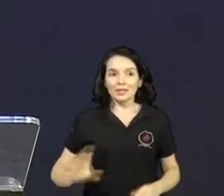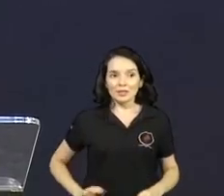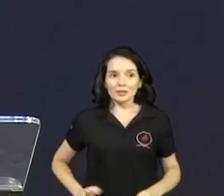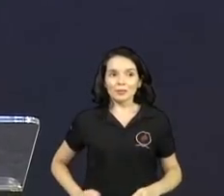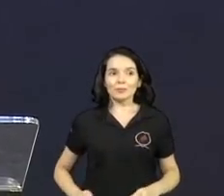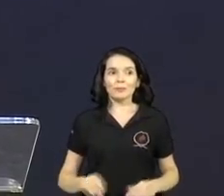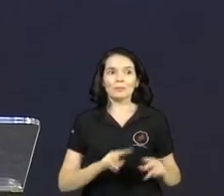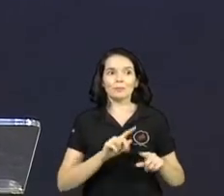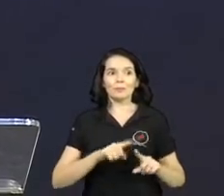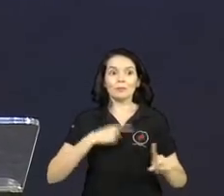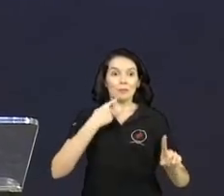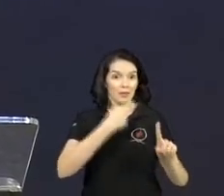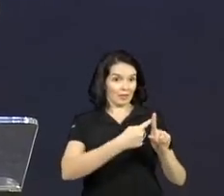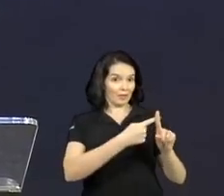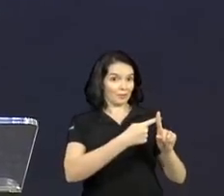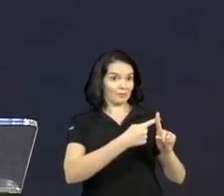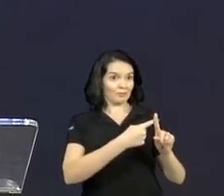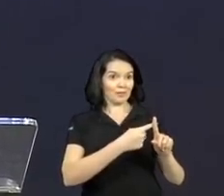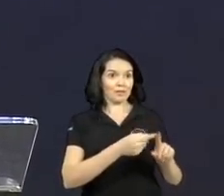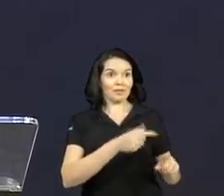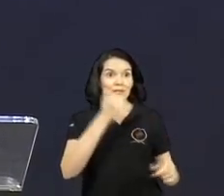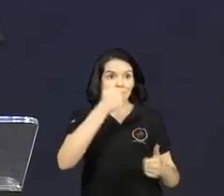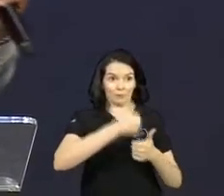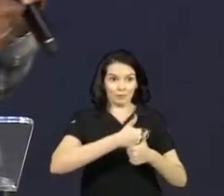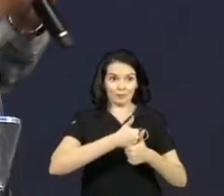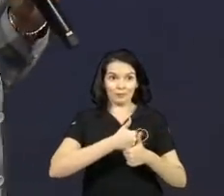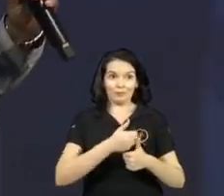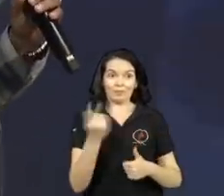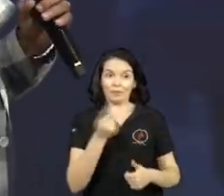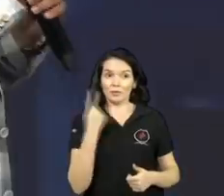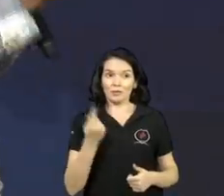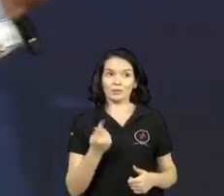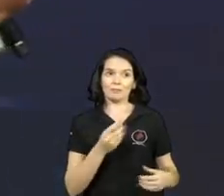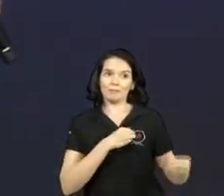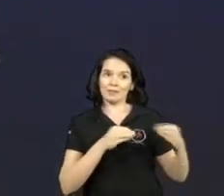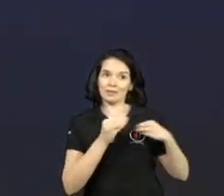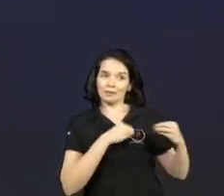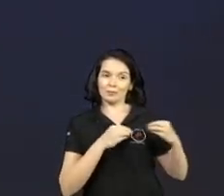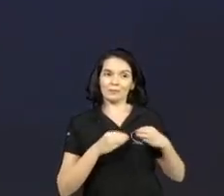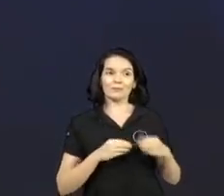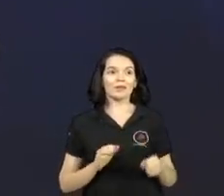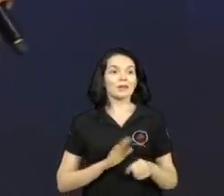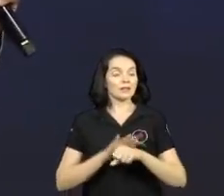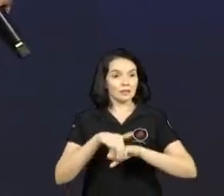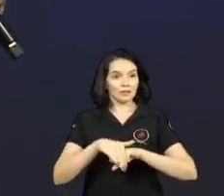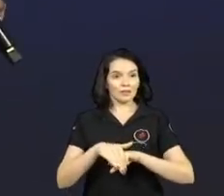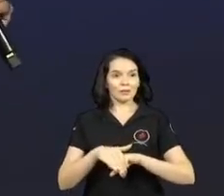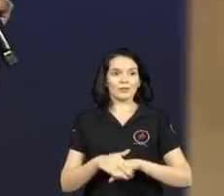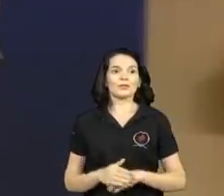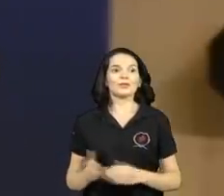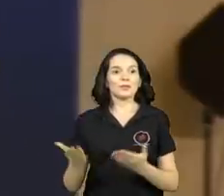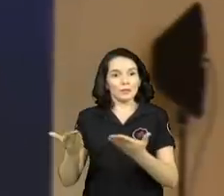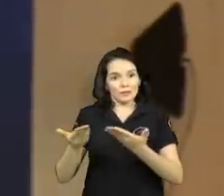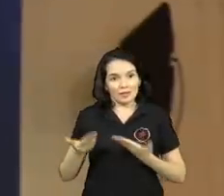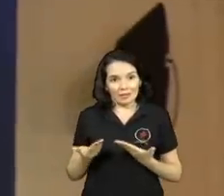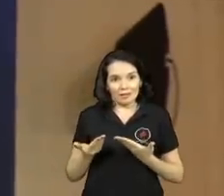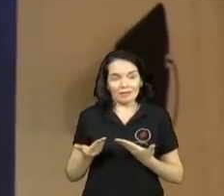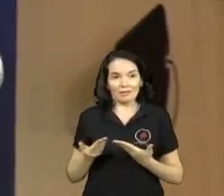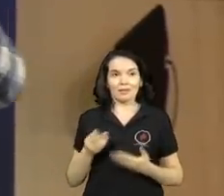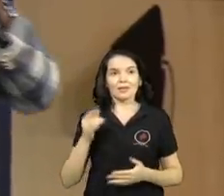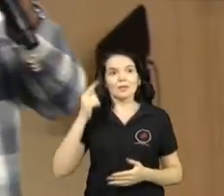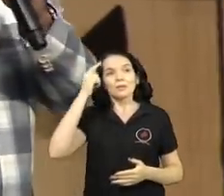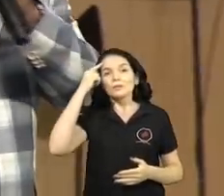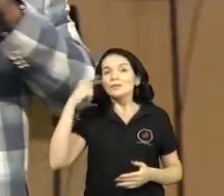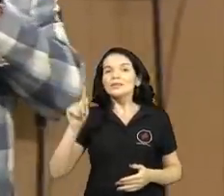pecadores. Nessa noite, eu quero convidar você que está aqui me ouvindo, eu não sei nem quem você é. Eu não